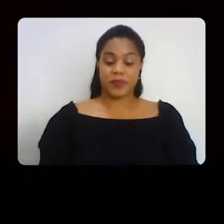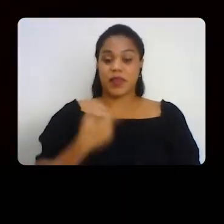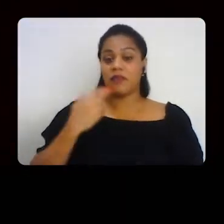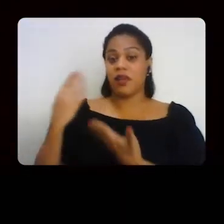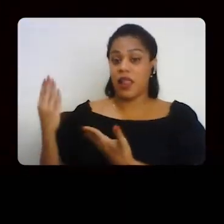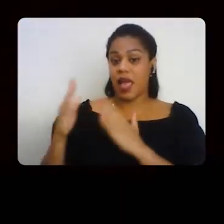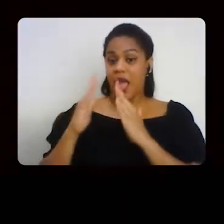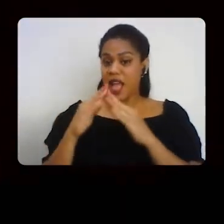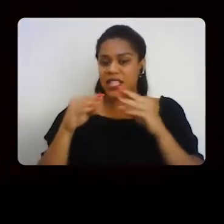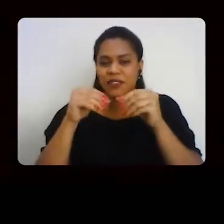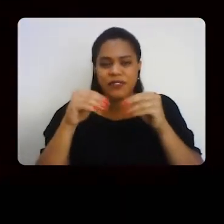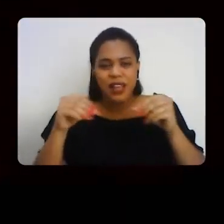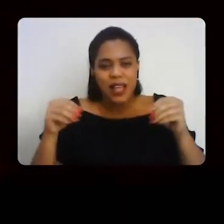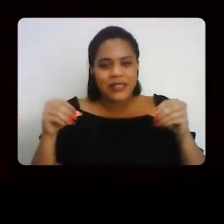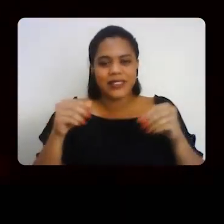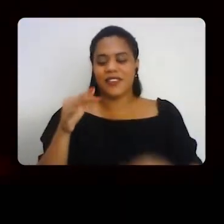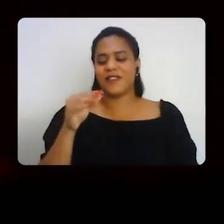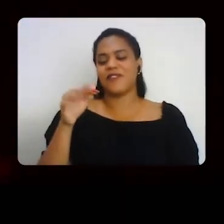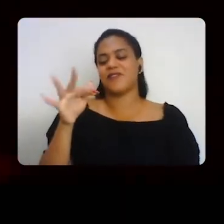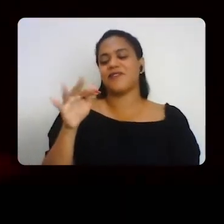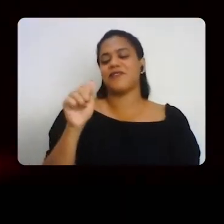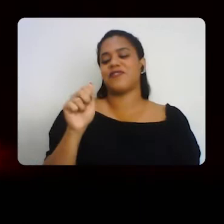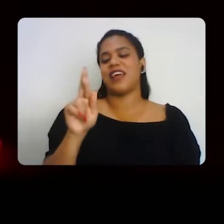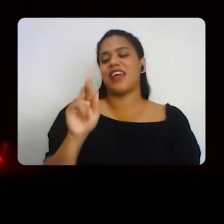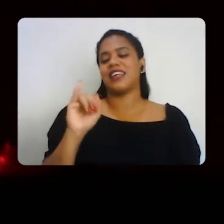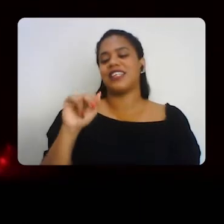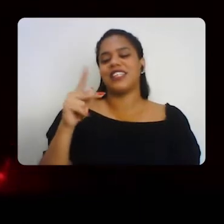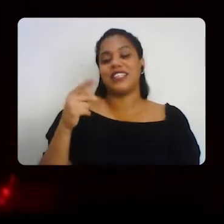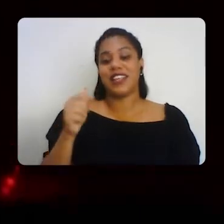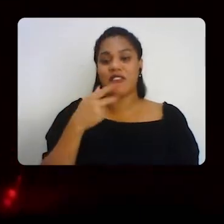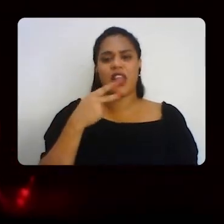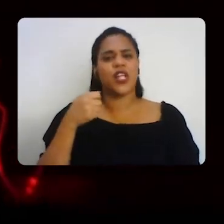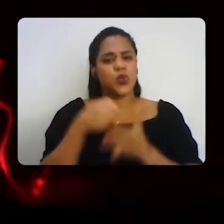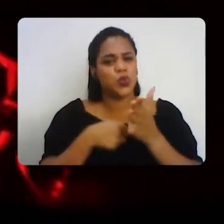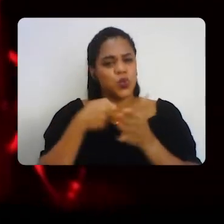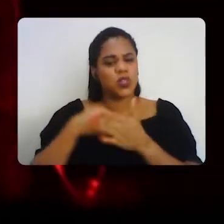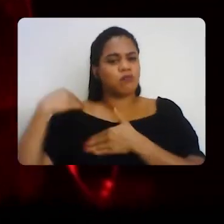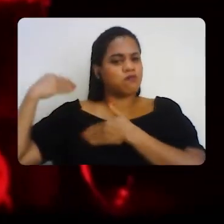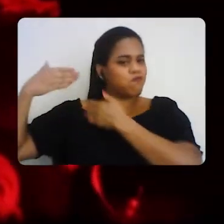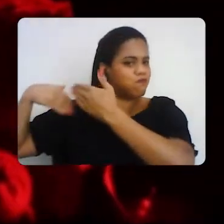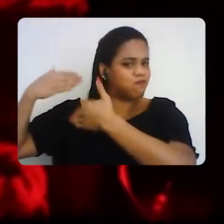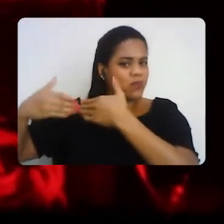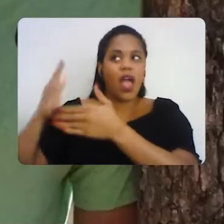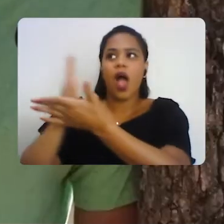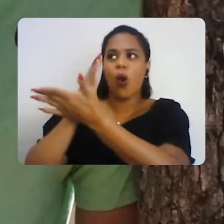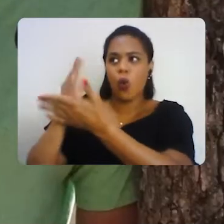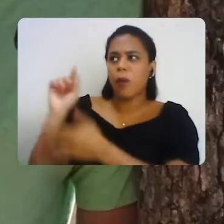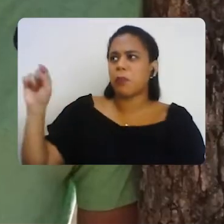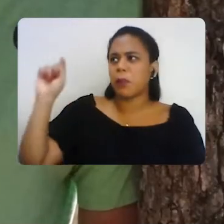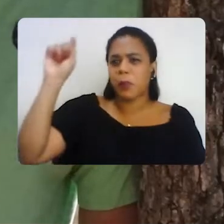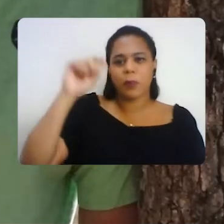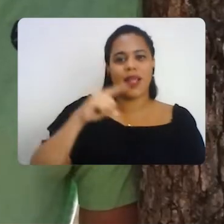Bem, isso aqui é uma casa de farinha, né? Algo que ainda resiste, ainda existe algumas dessas no